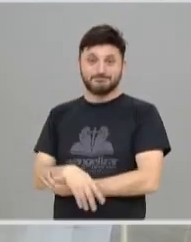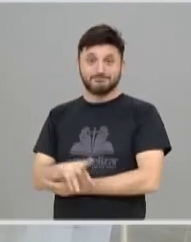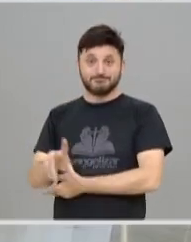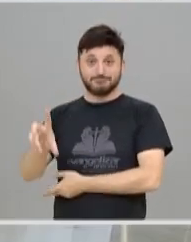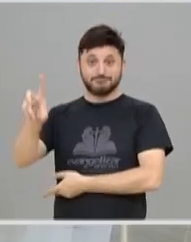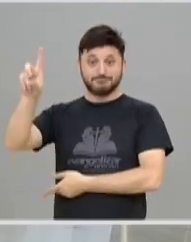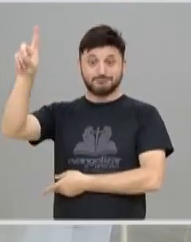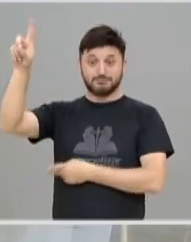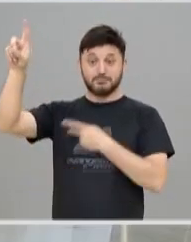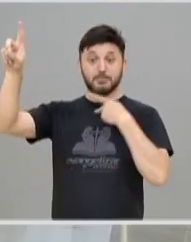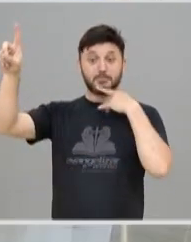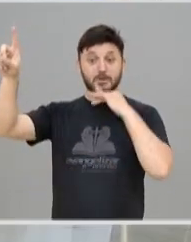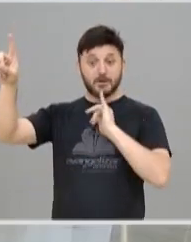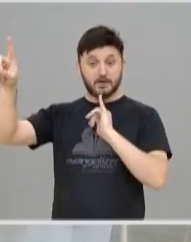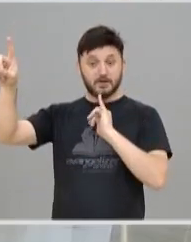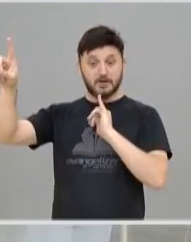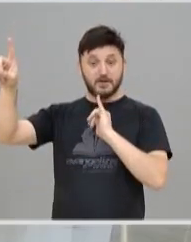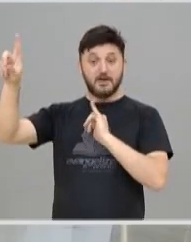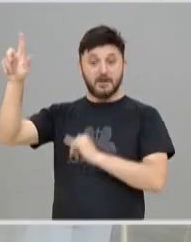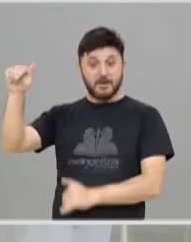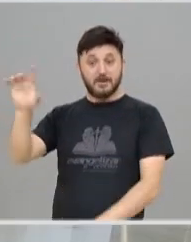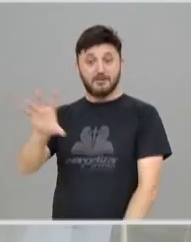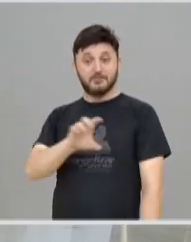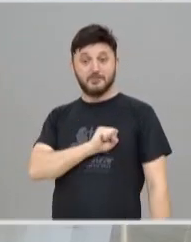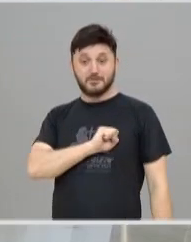Deus Pai é amor.